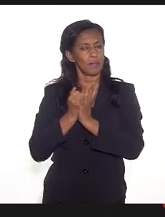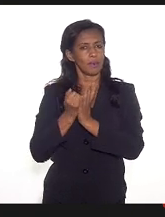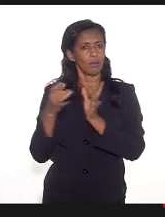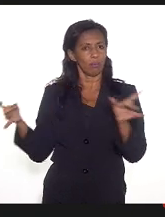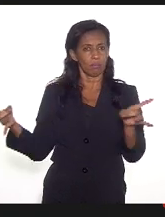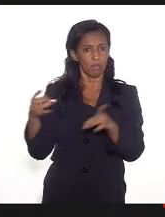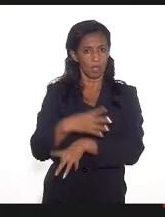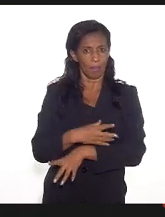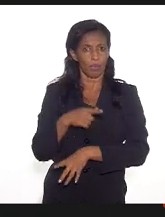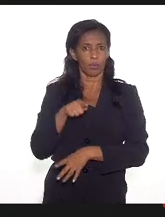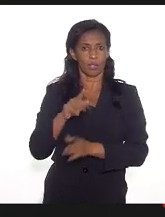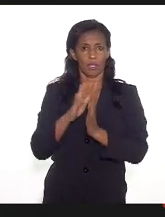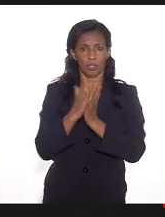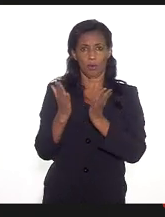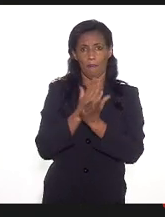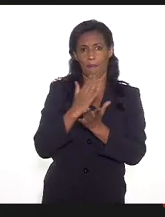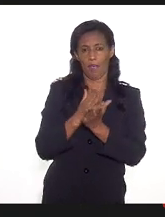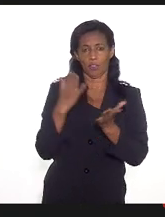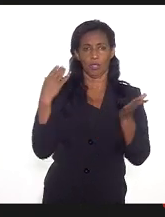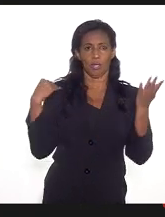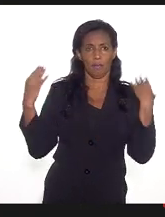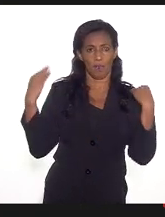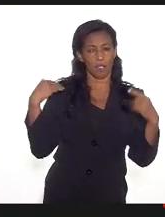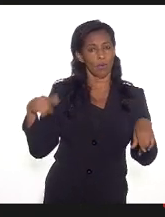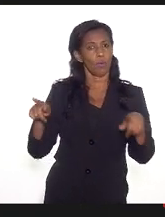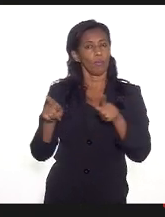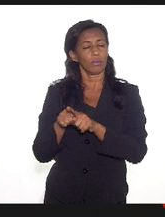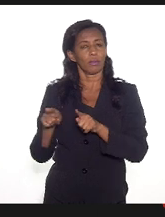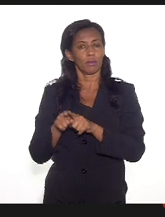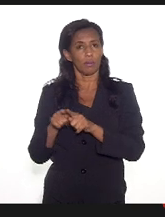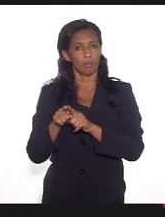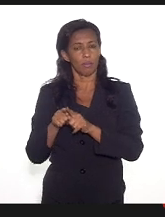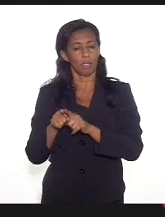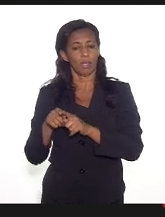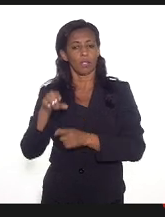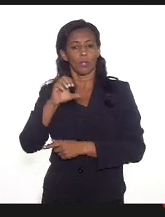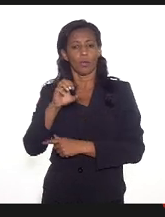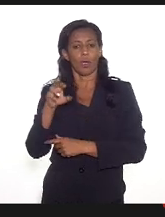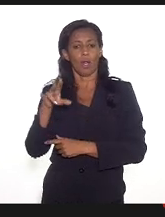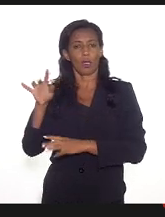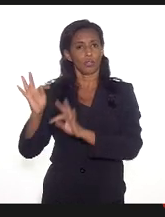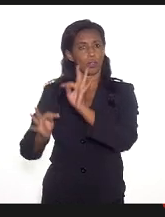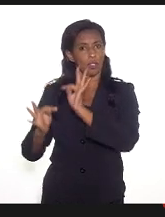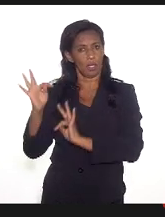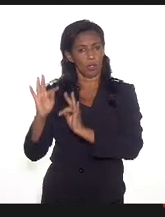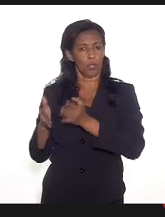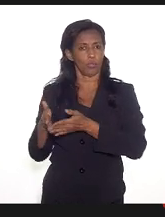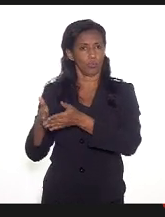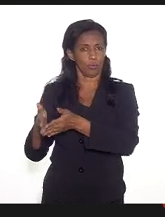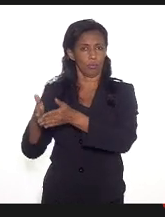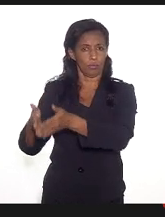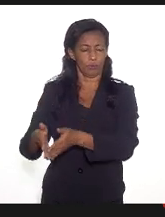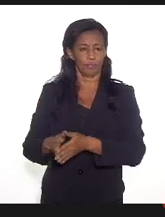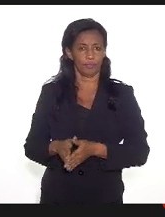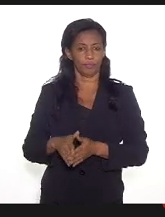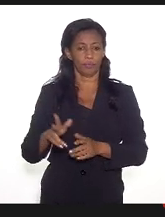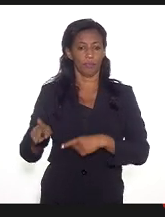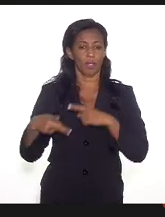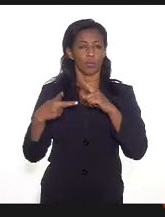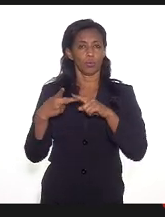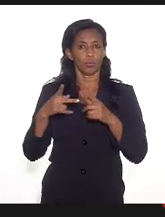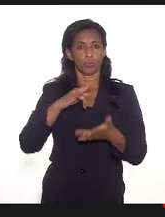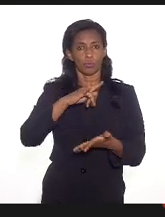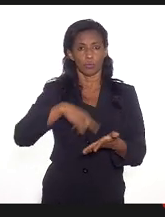tanto nas páginas da Marinha como também na página do Cluster Tecnológico Naval. E o segundo